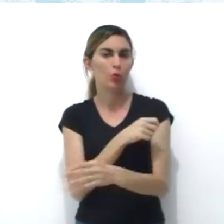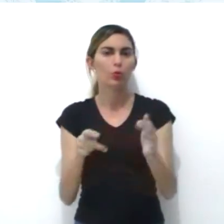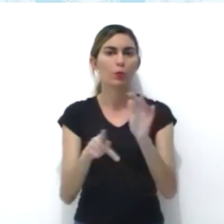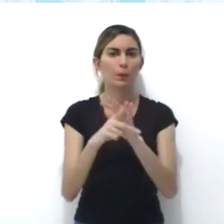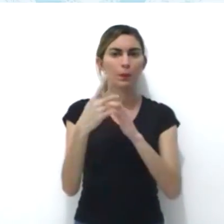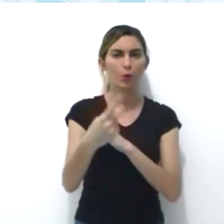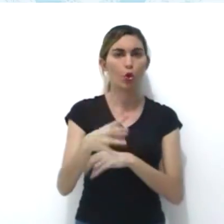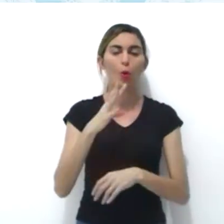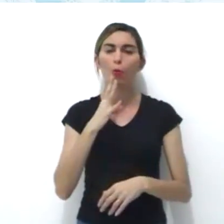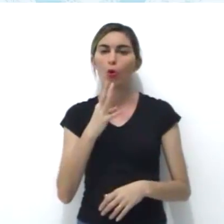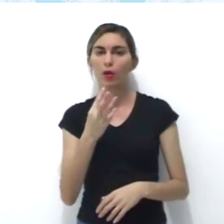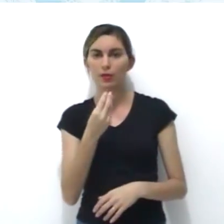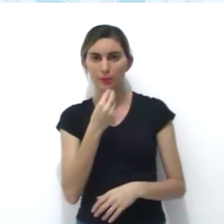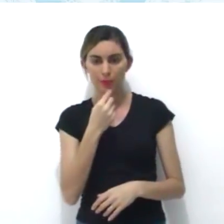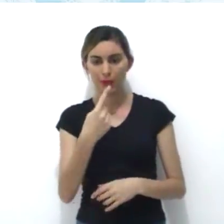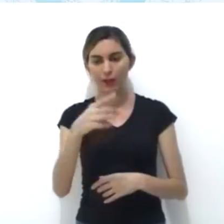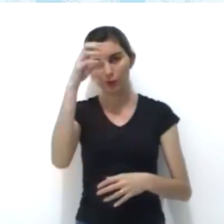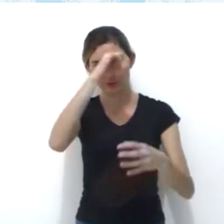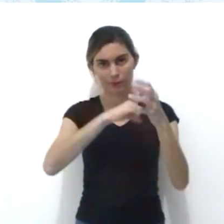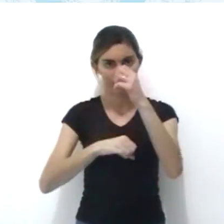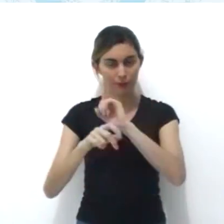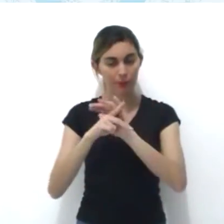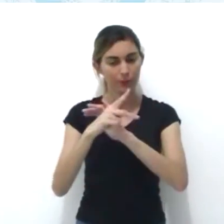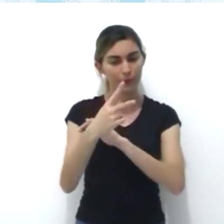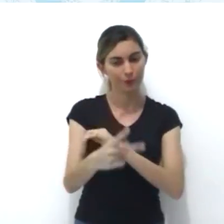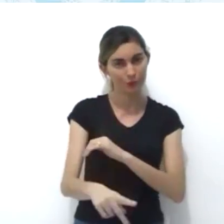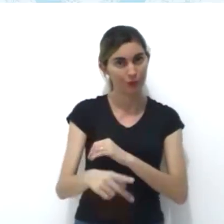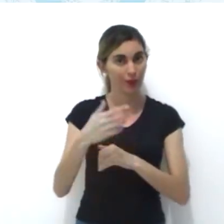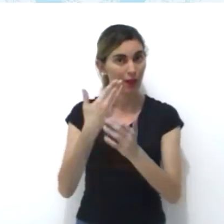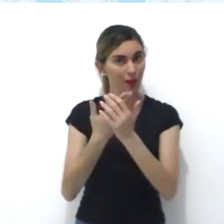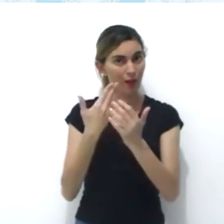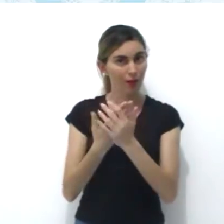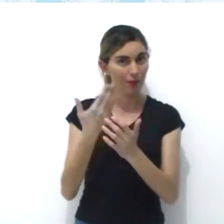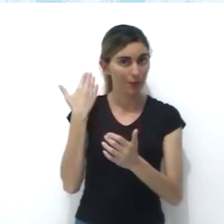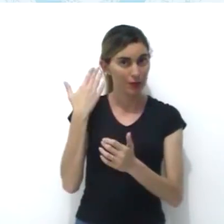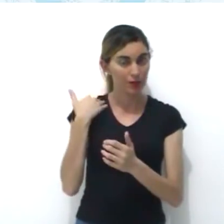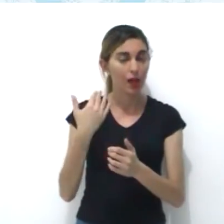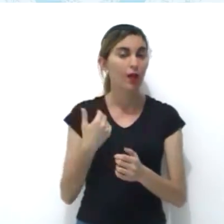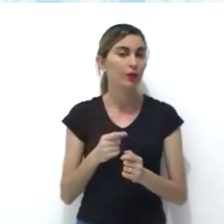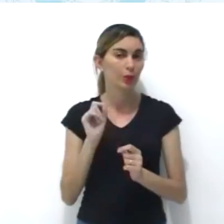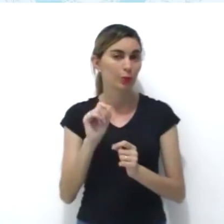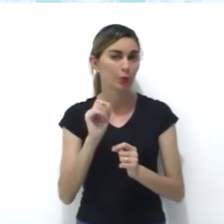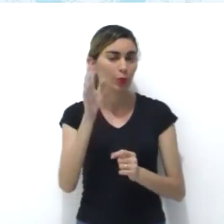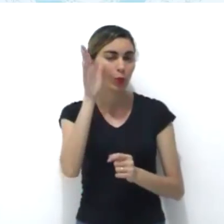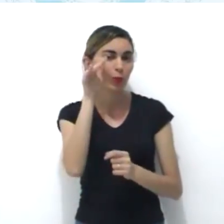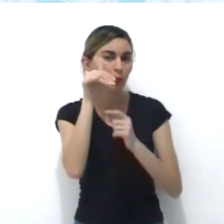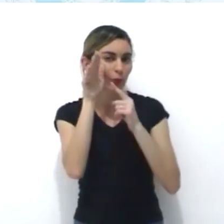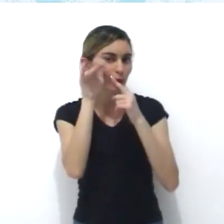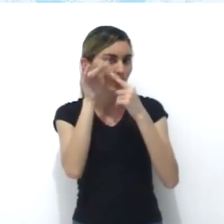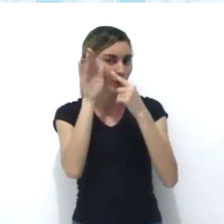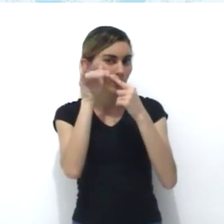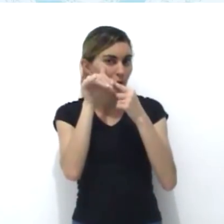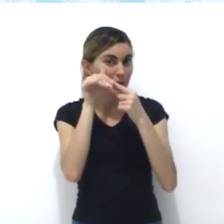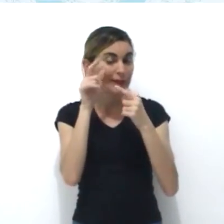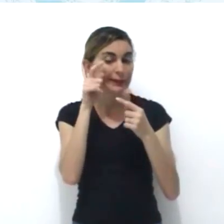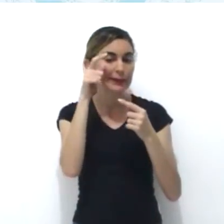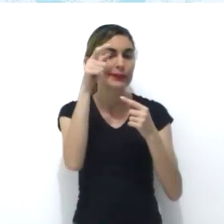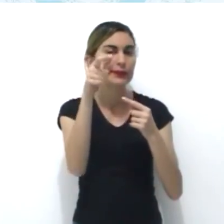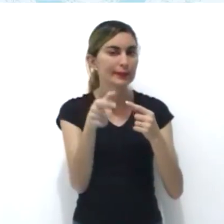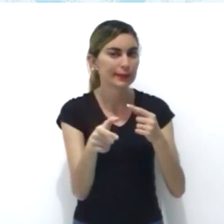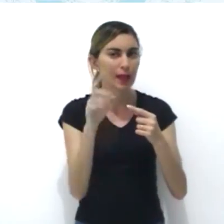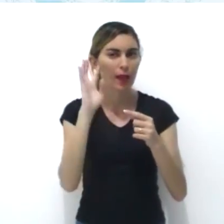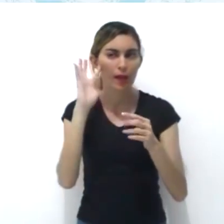seus próprios conhecimentos. Olha aí que eu falei a questão lá da aula passada sobre